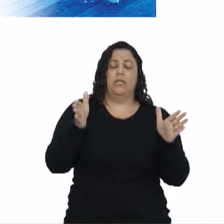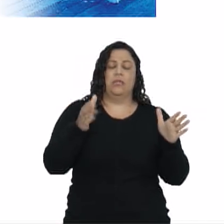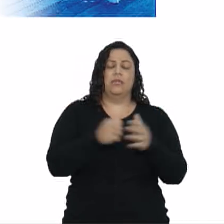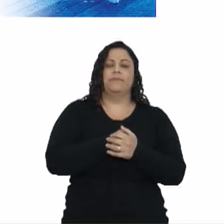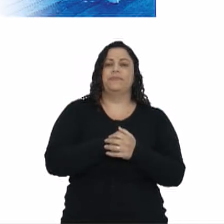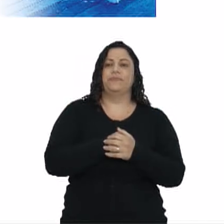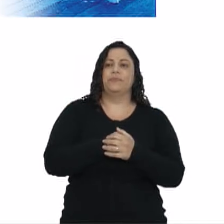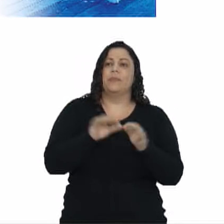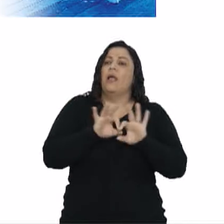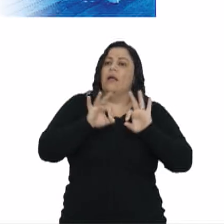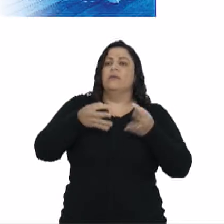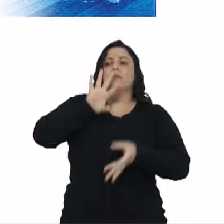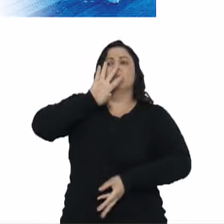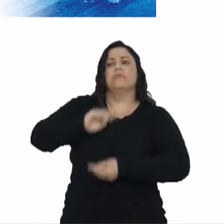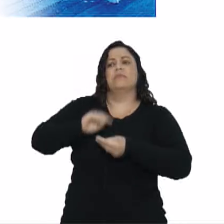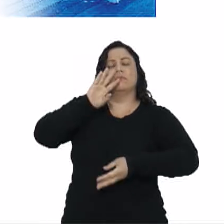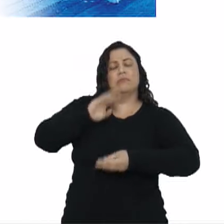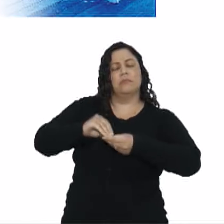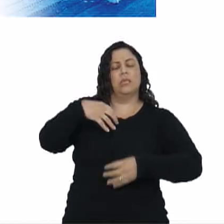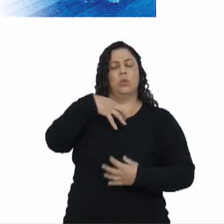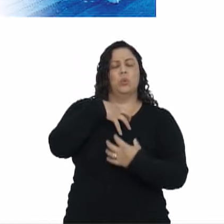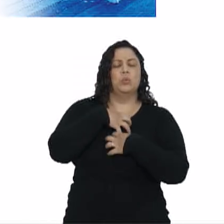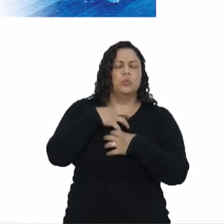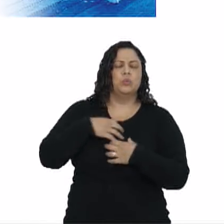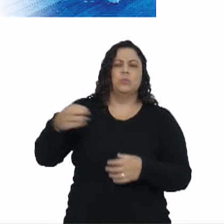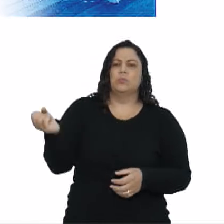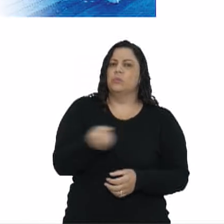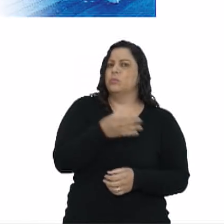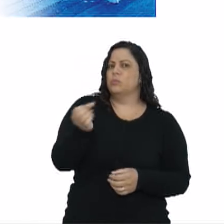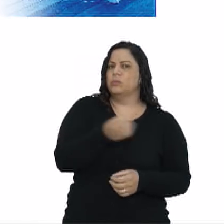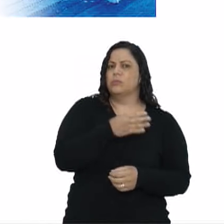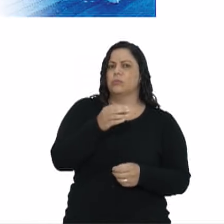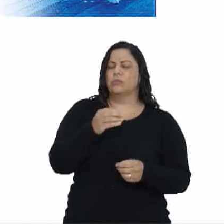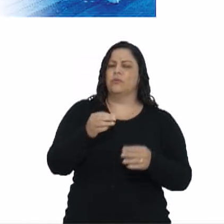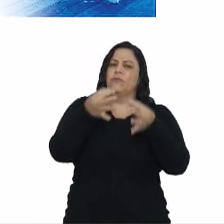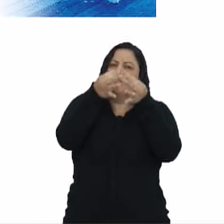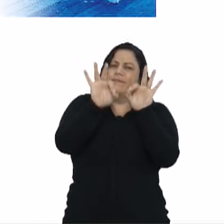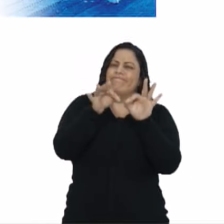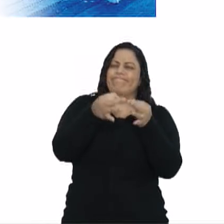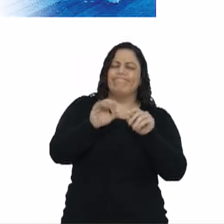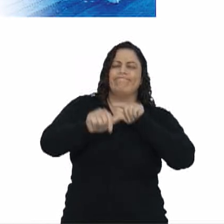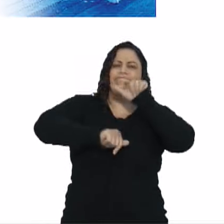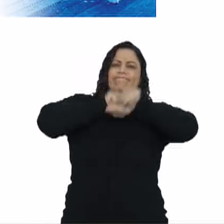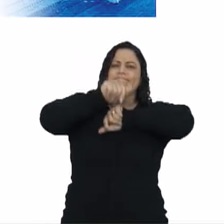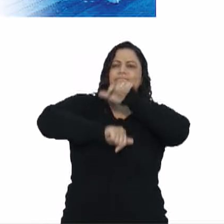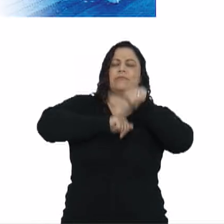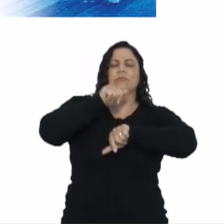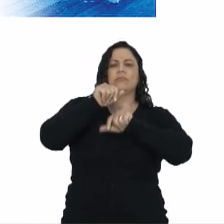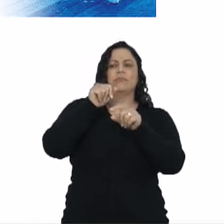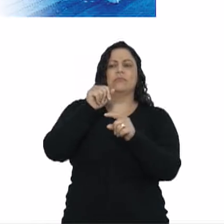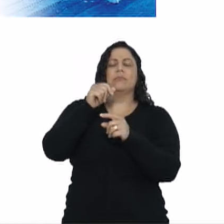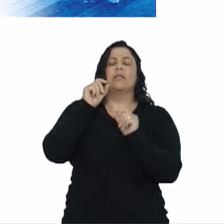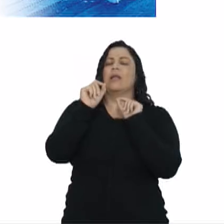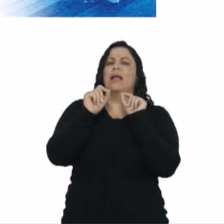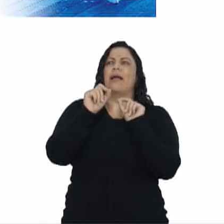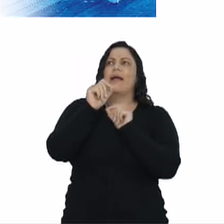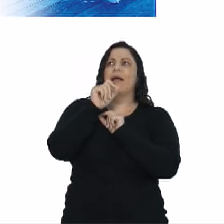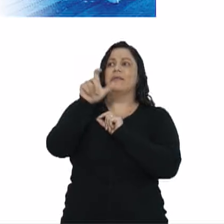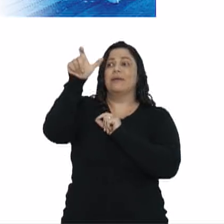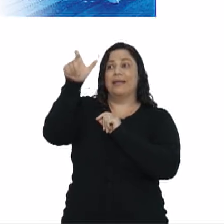É uma maneira inovadora de definir o trabalho e as pessoas. E as pessoas